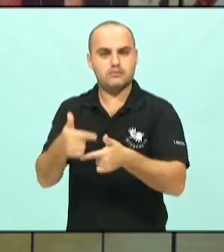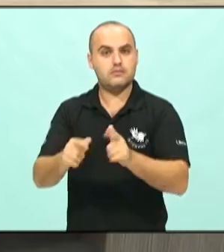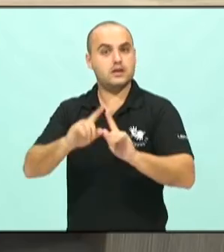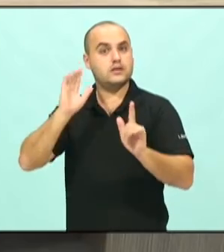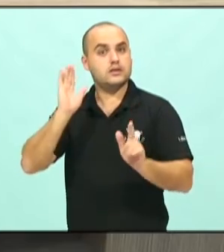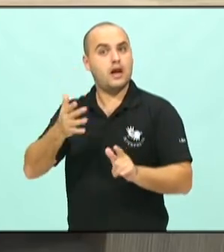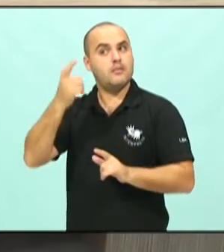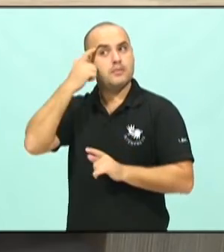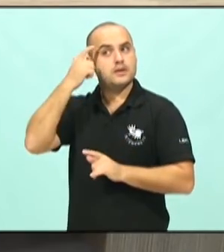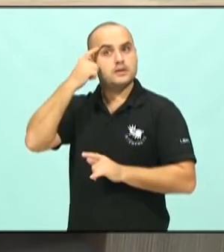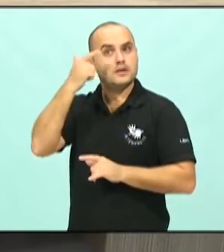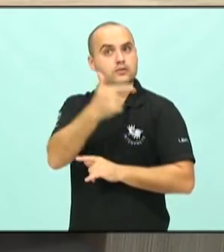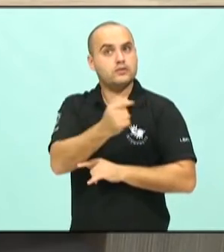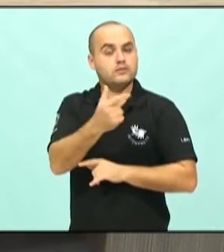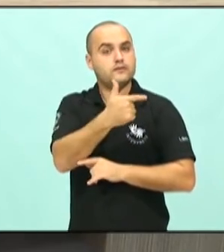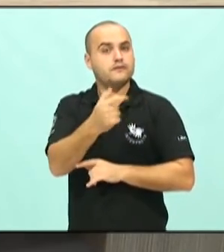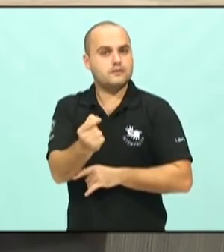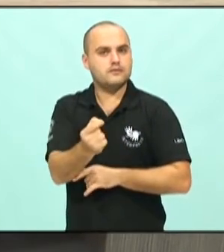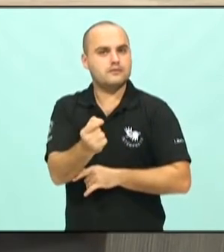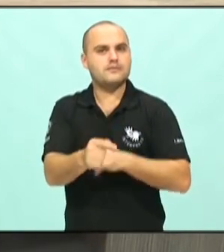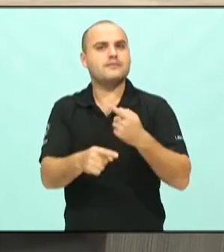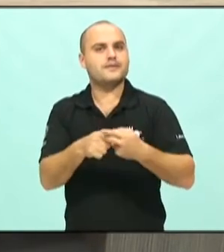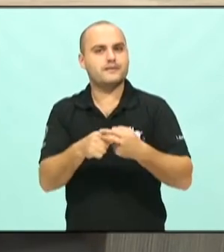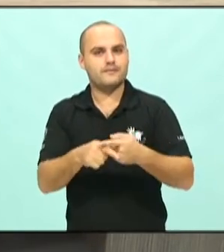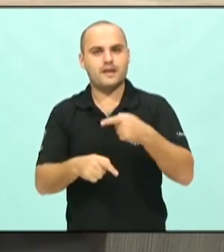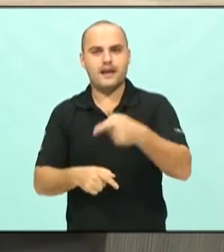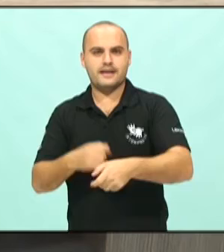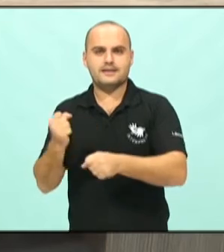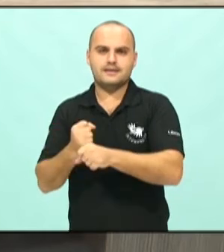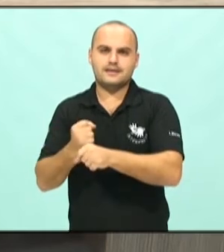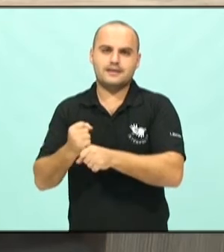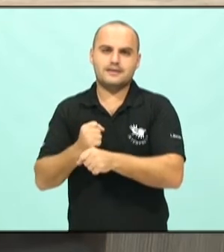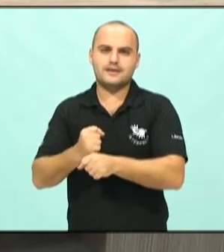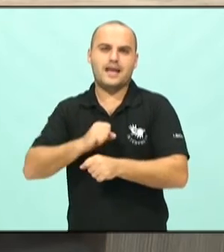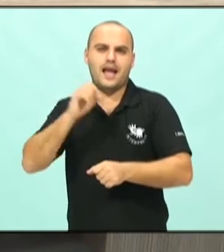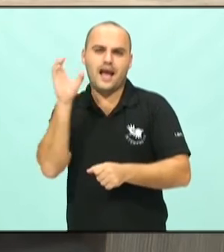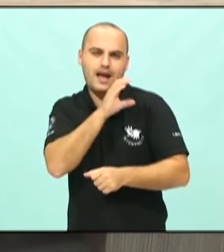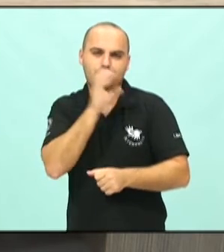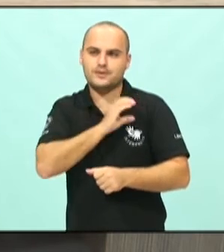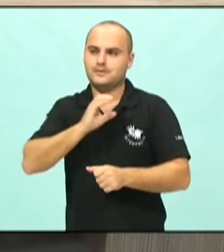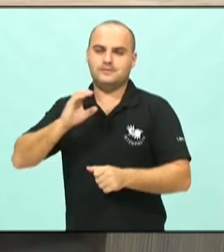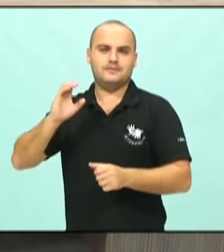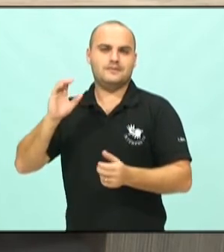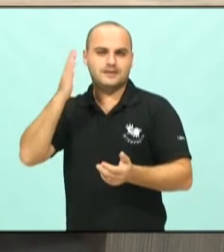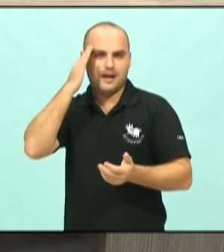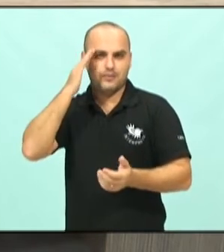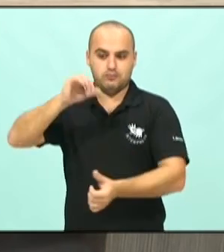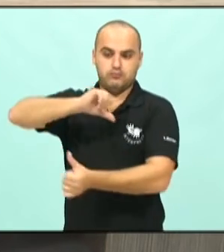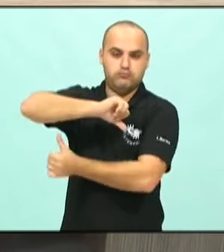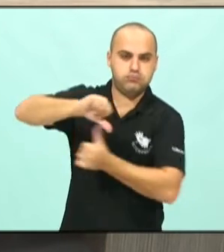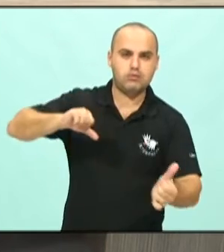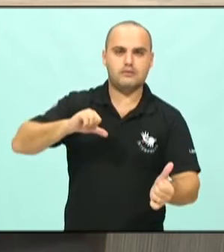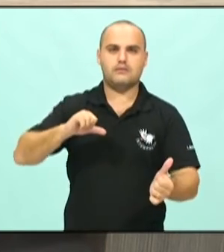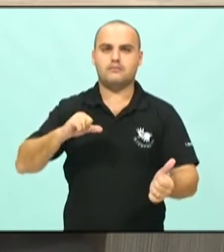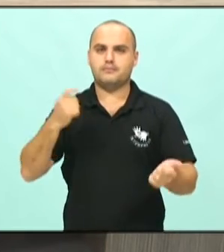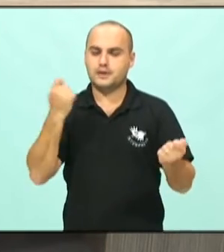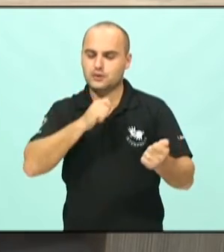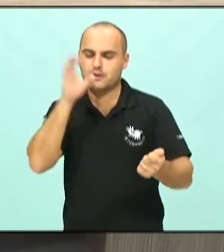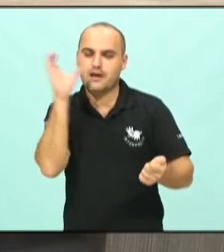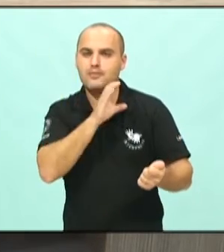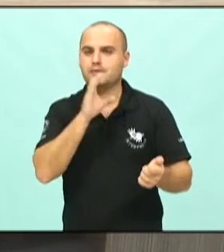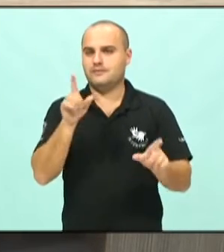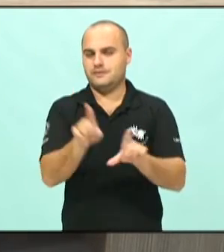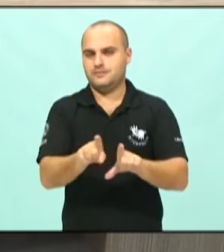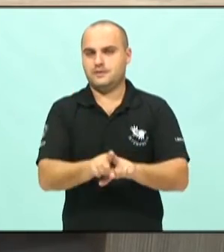no planejamento 2020. Por quê? Esse ano foi muito relâmpago toda essa transformação, então a gente teve que correr contra o tempo. Agora,